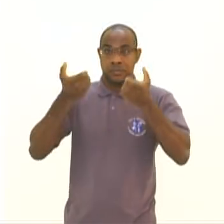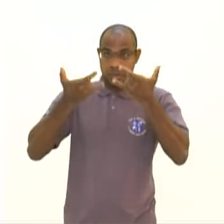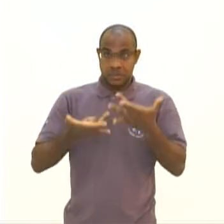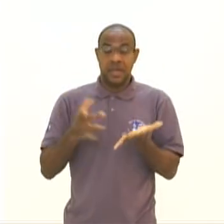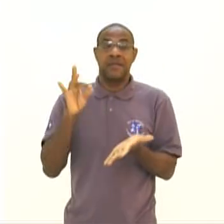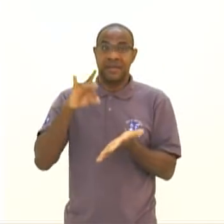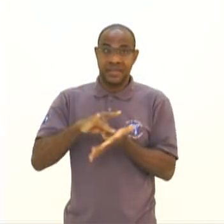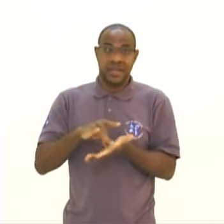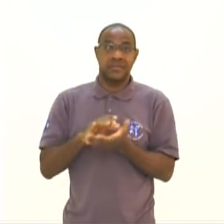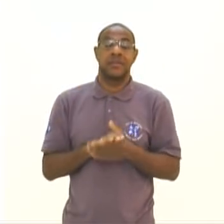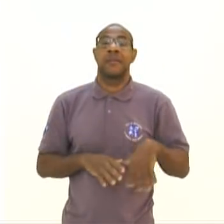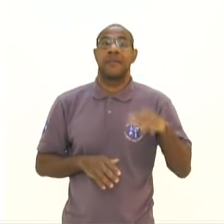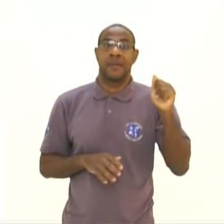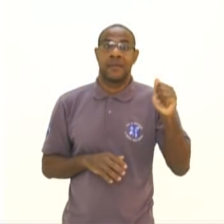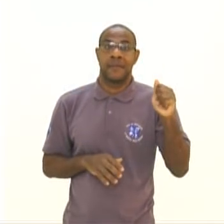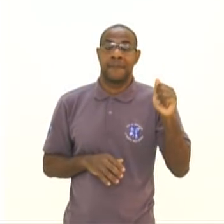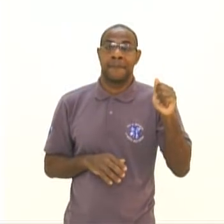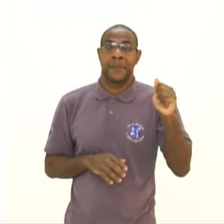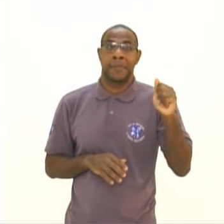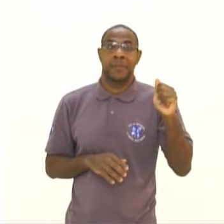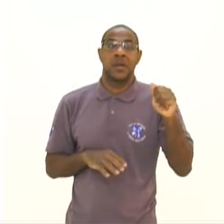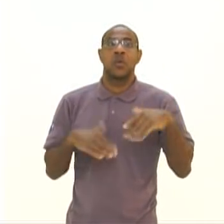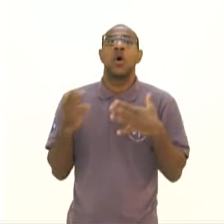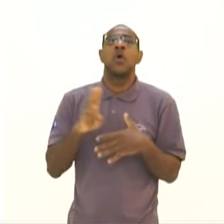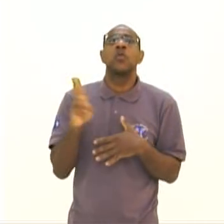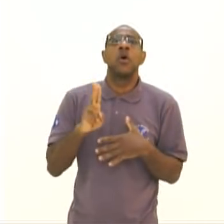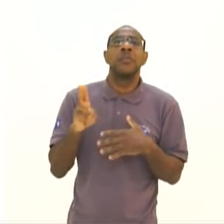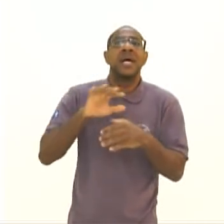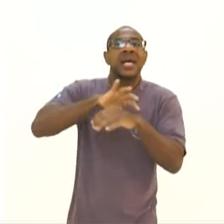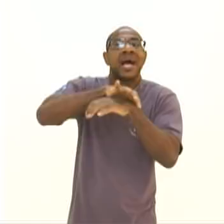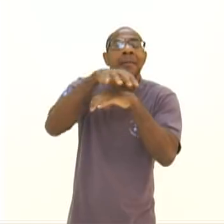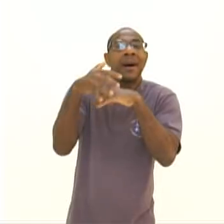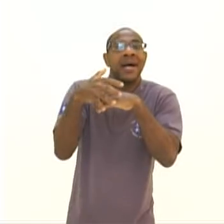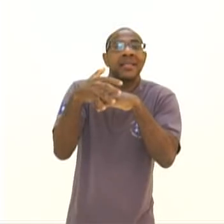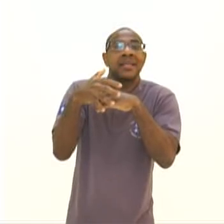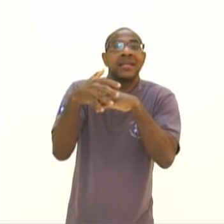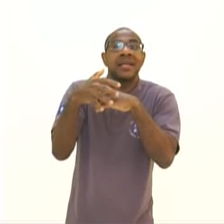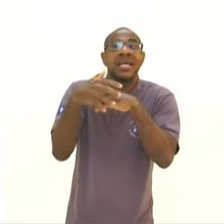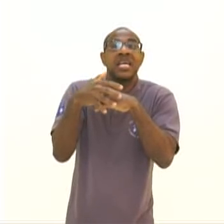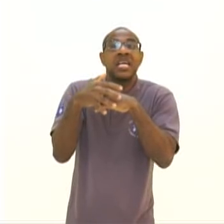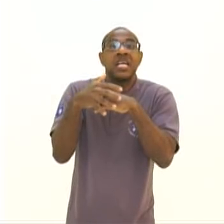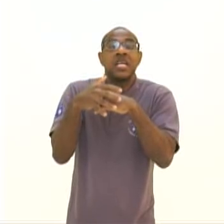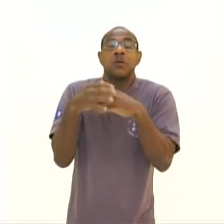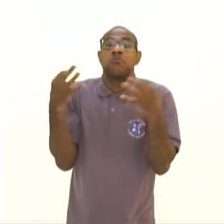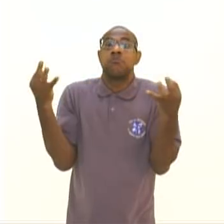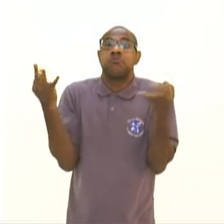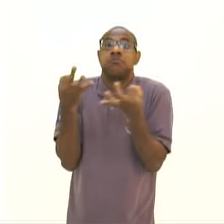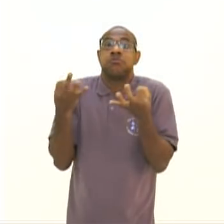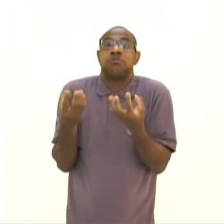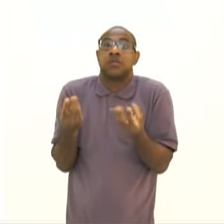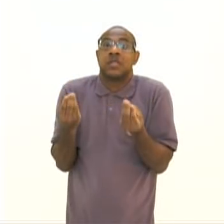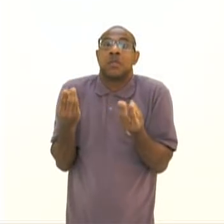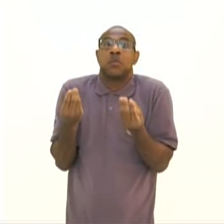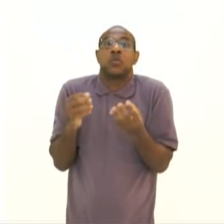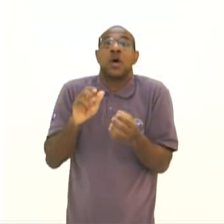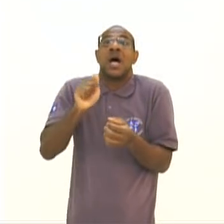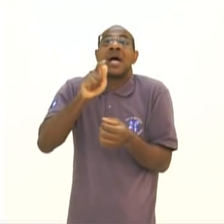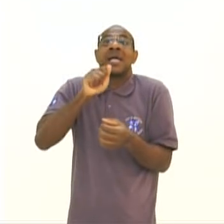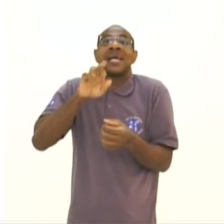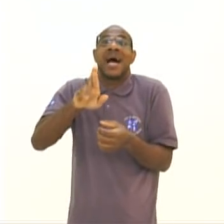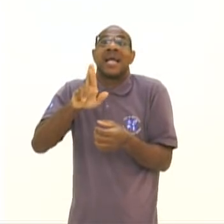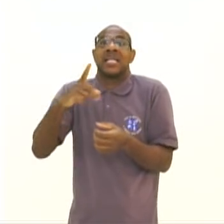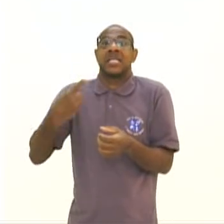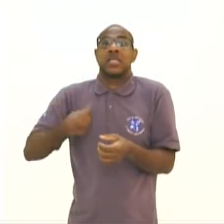verdade. Letra A. Qual o nome da camada atmosférica rica em gás oxigênio? Nós